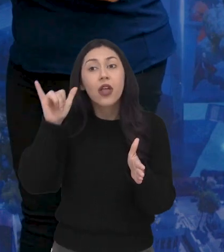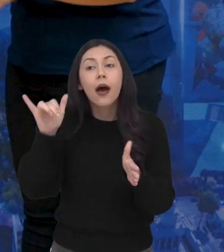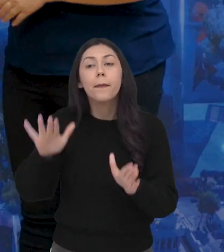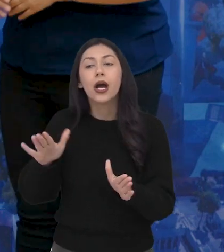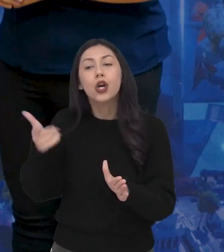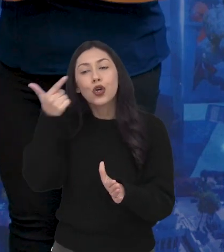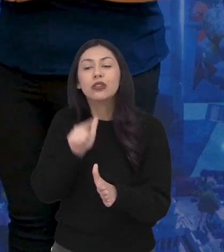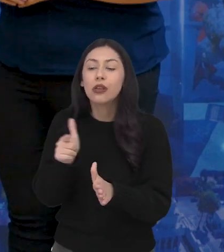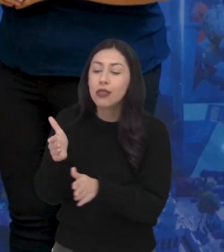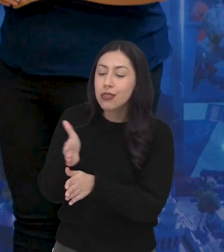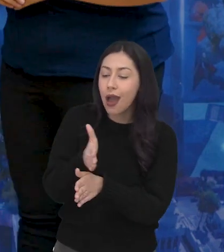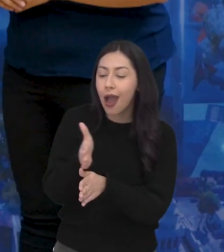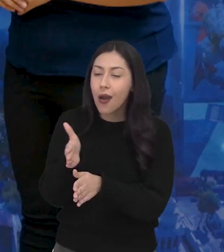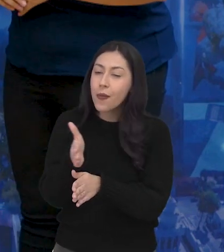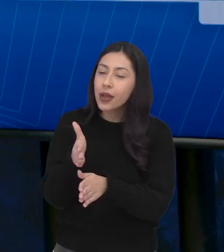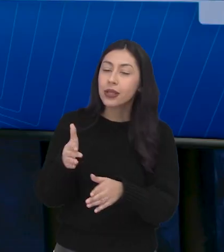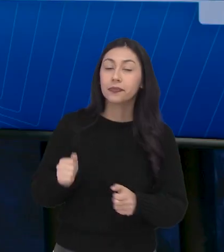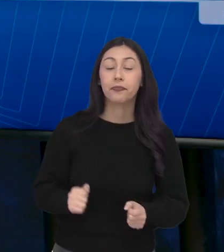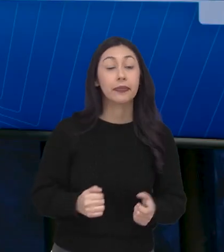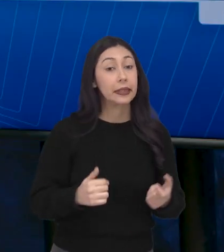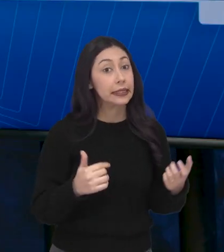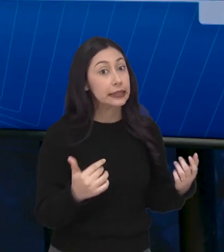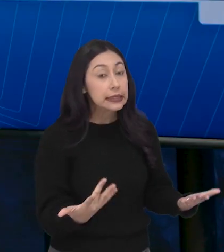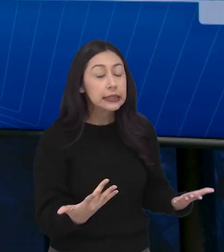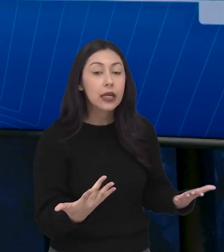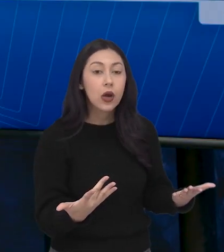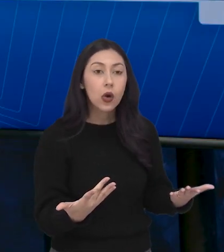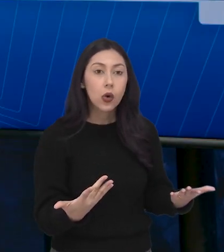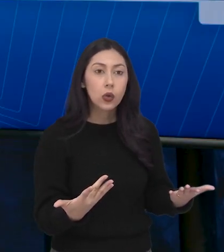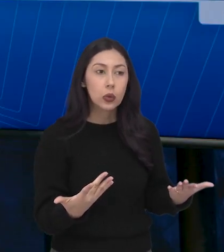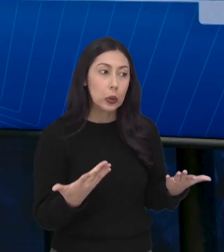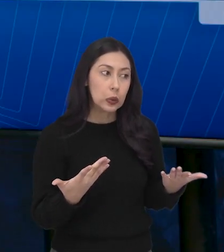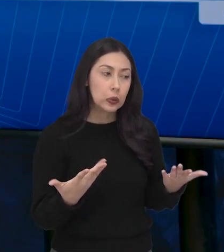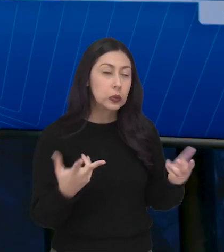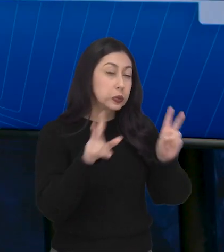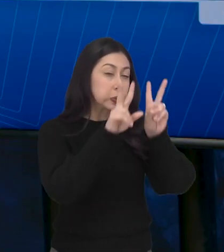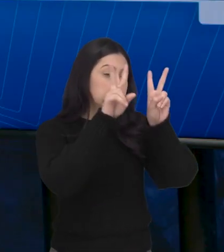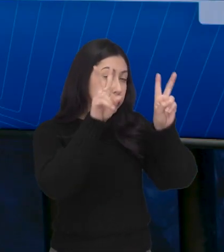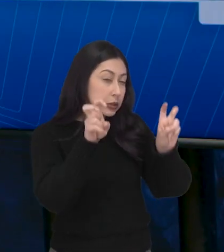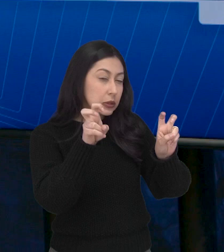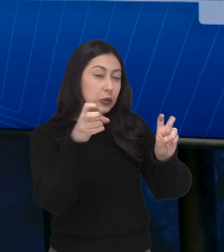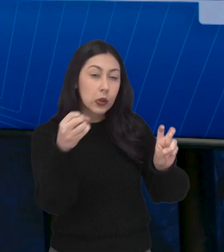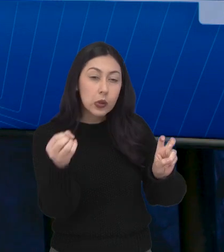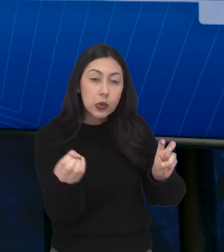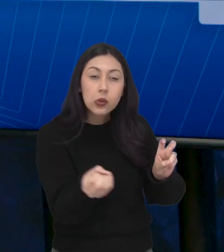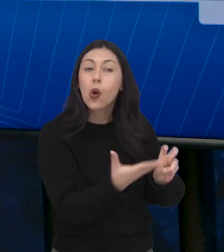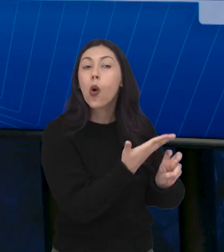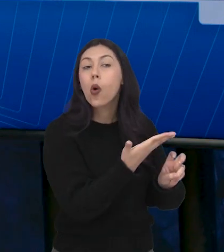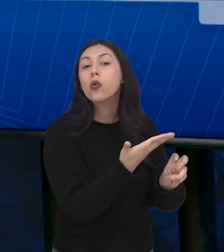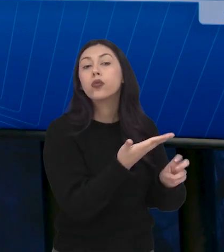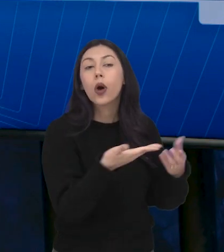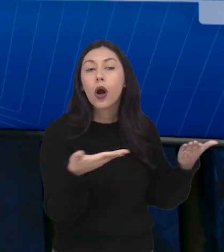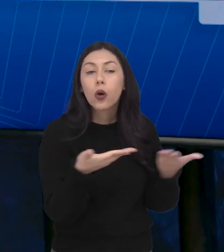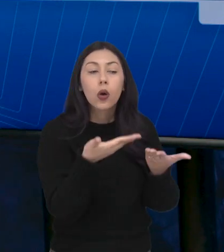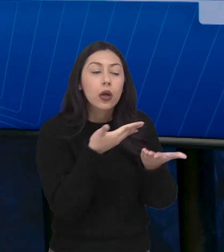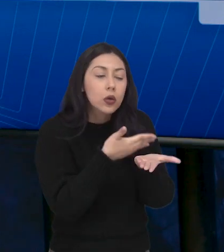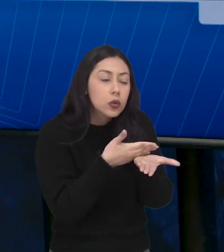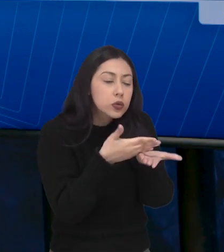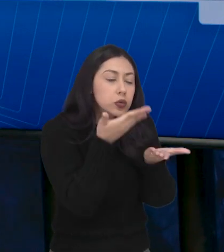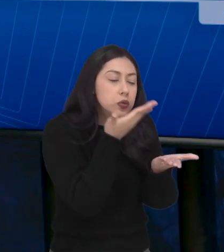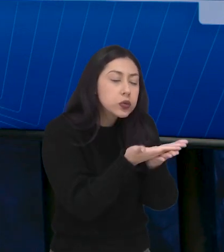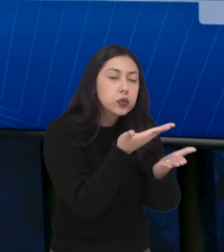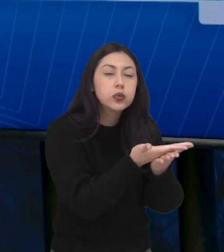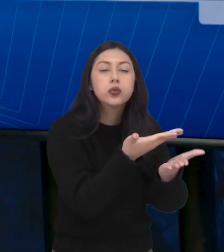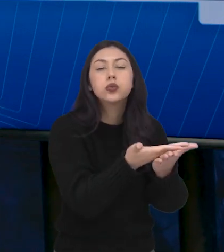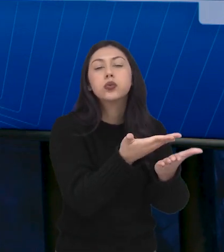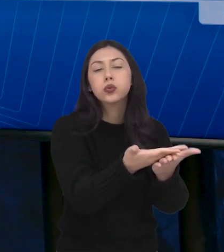percorrer justamente esse caminho do meio? É, digamos que como é algo bem novo, né, vem sendo estudado há